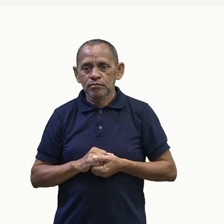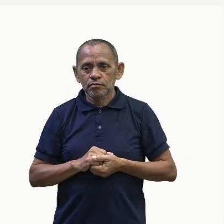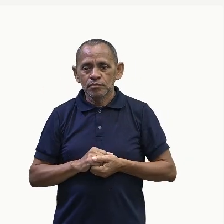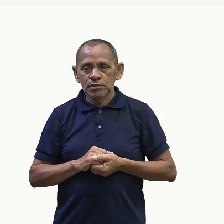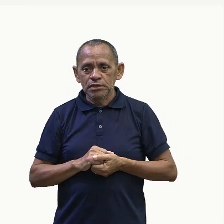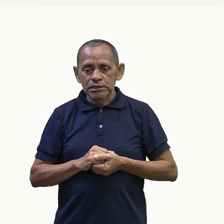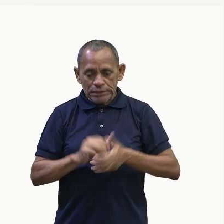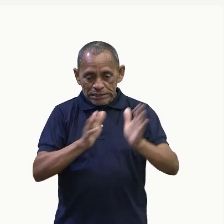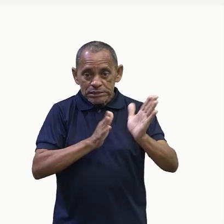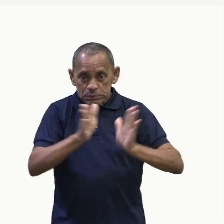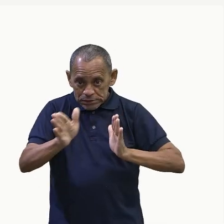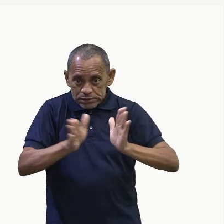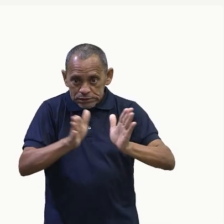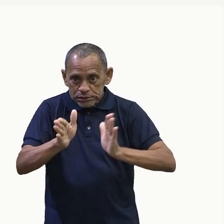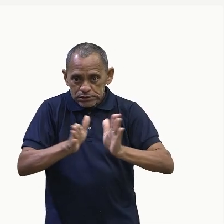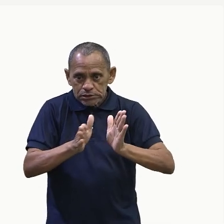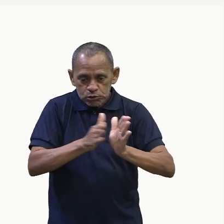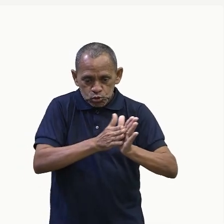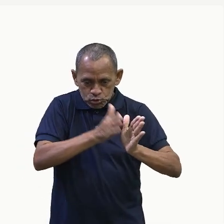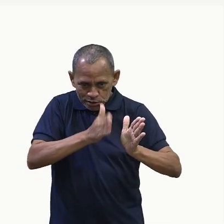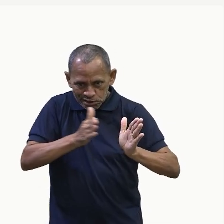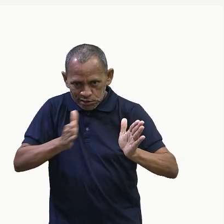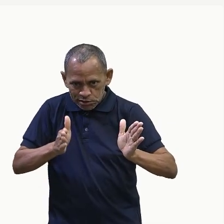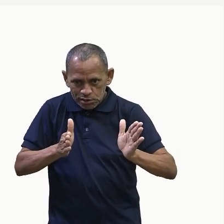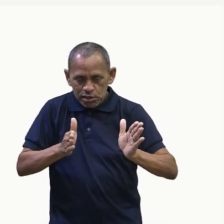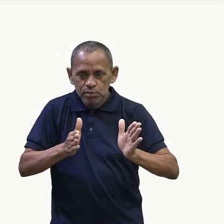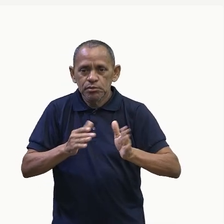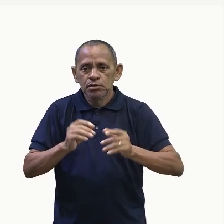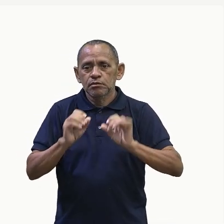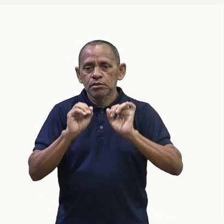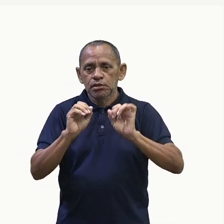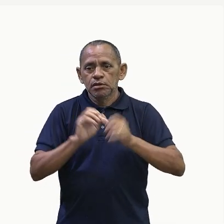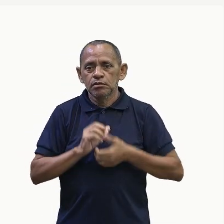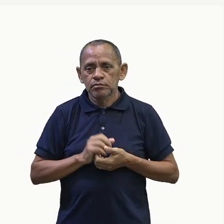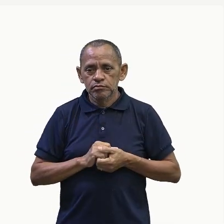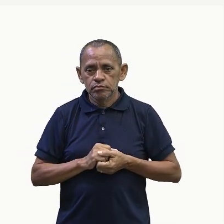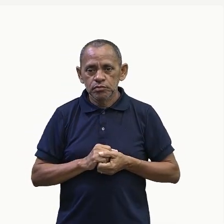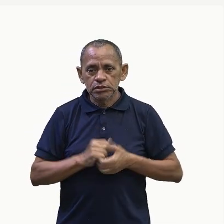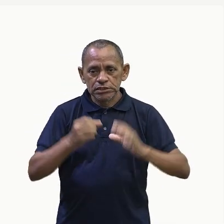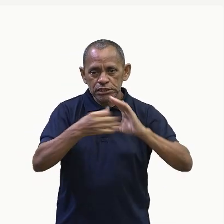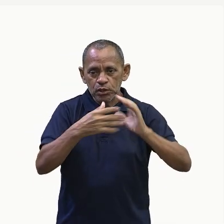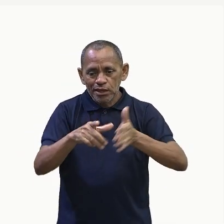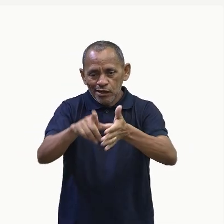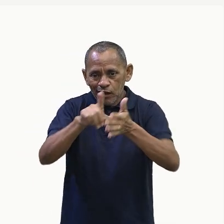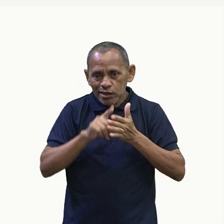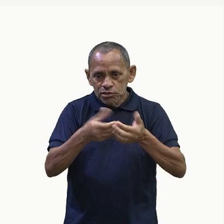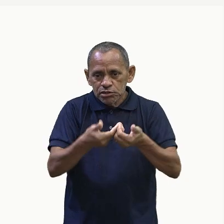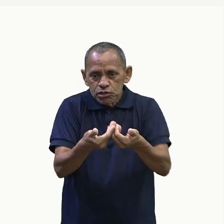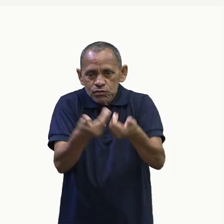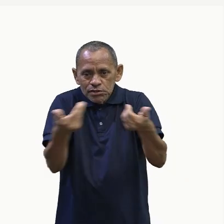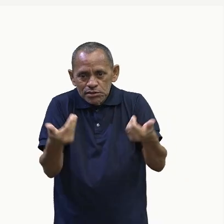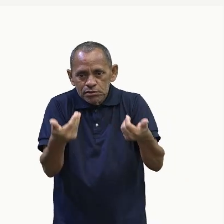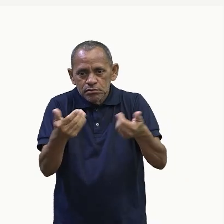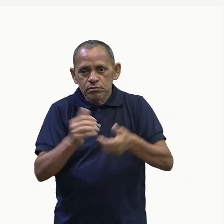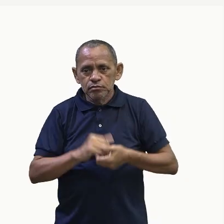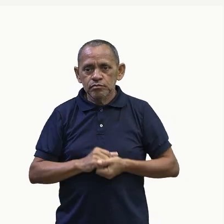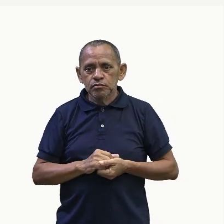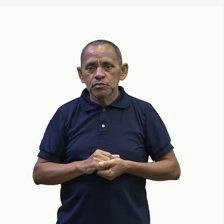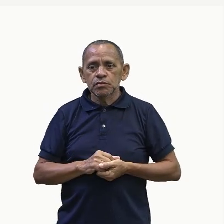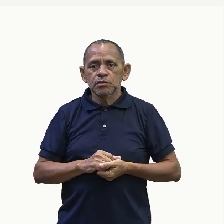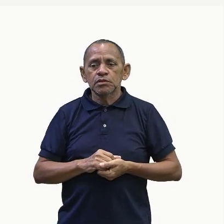da intérfase, que é uma das etapas desse ciclo celular, antes da divisão celular. E aí o DNA ele